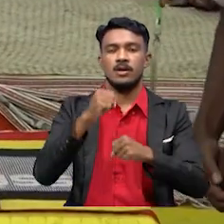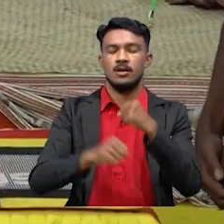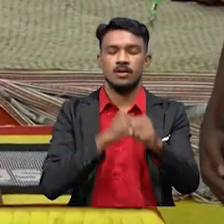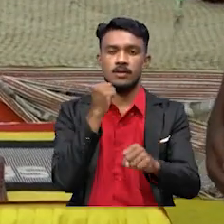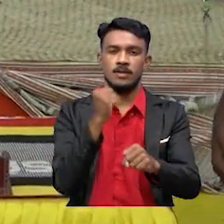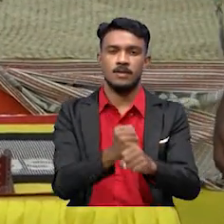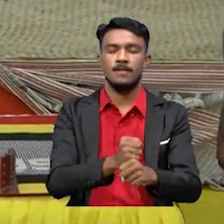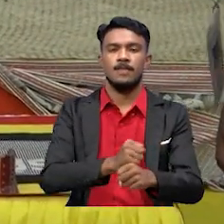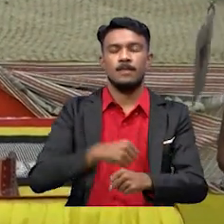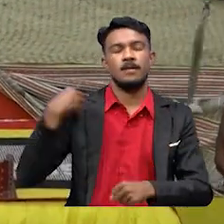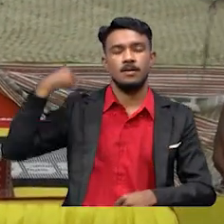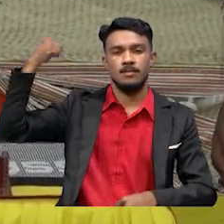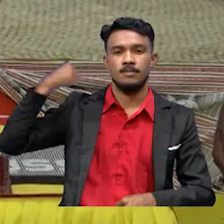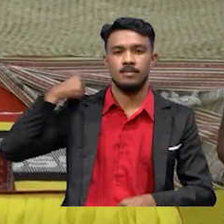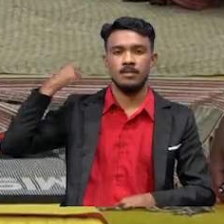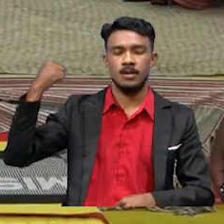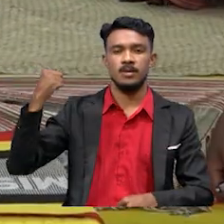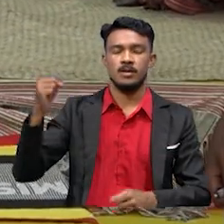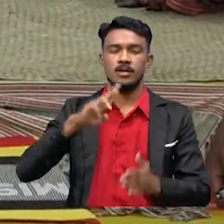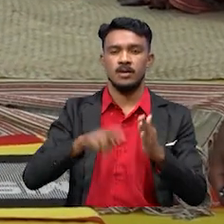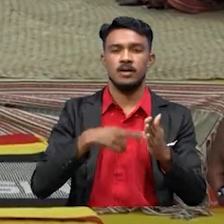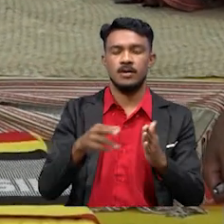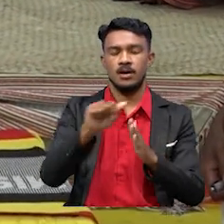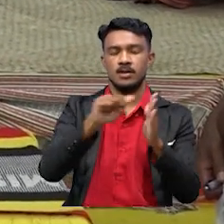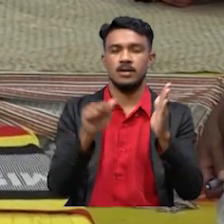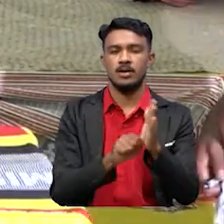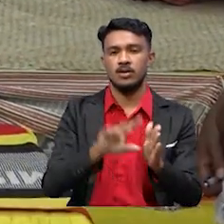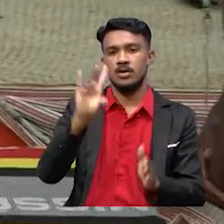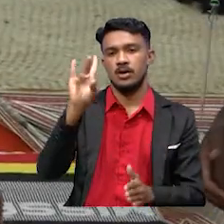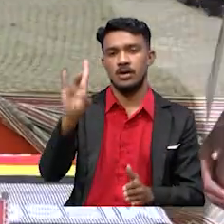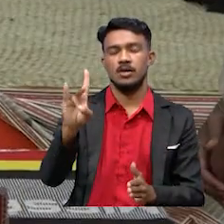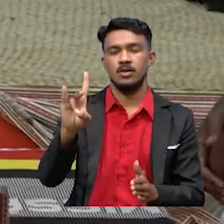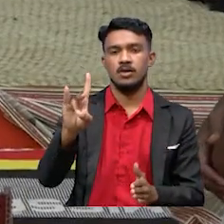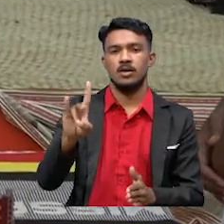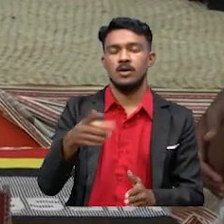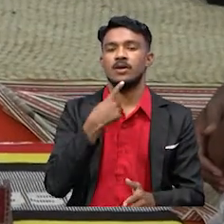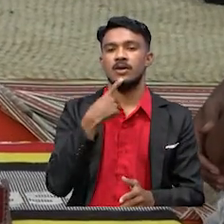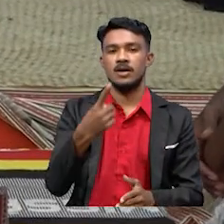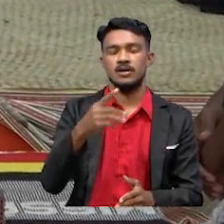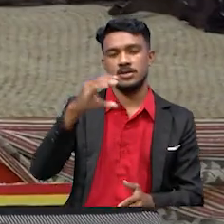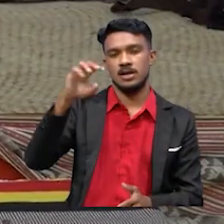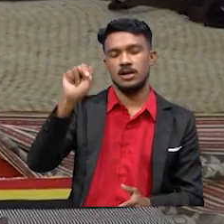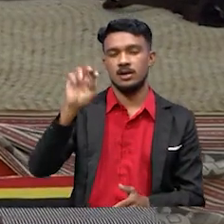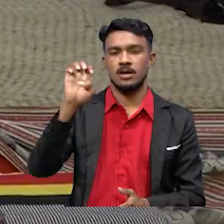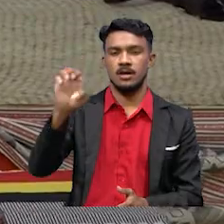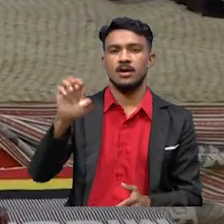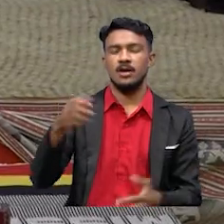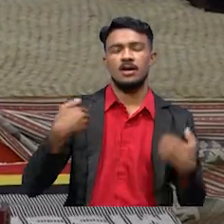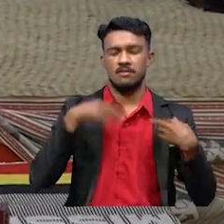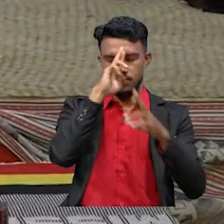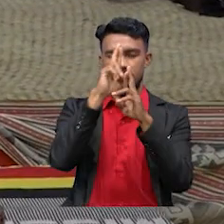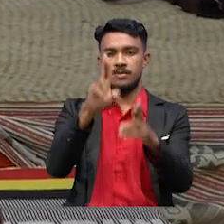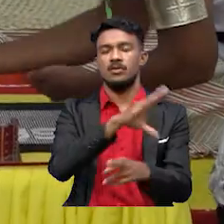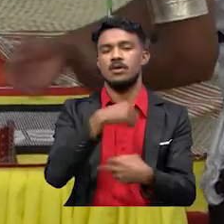nyelarang. Regulamento kampanye eleitoral e artigo hitu órgão ba supervisão explica se necessare ia kalae respeito banate